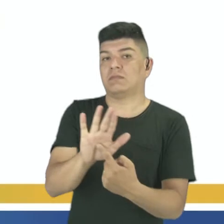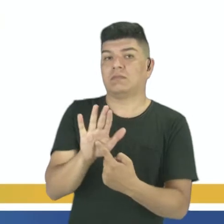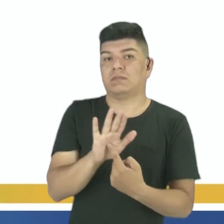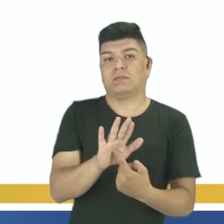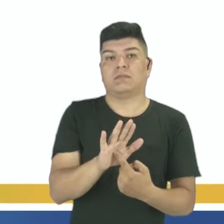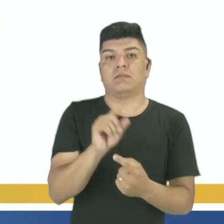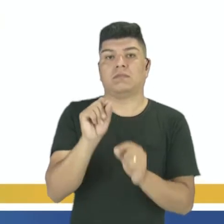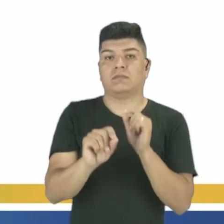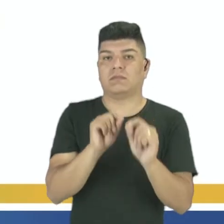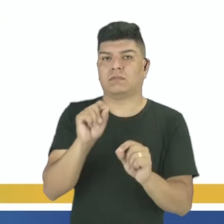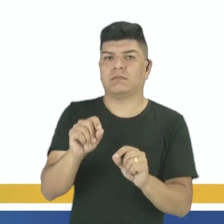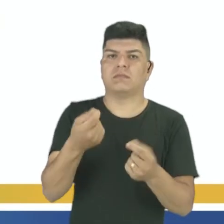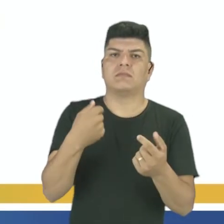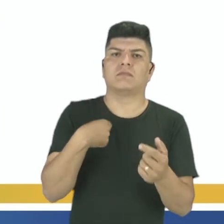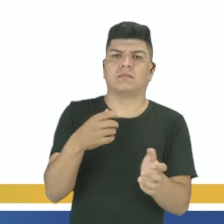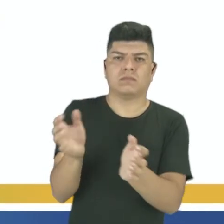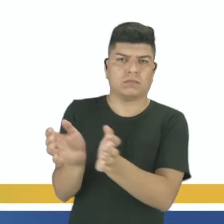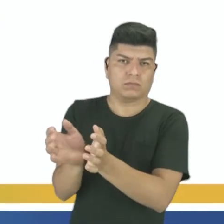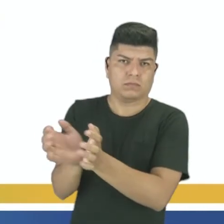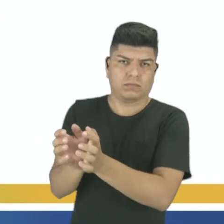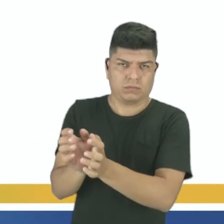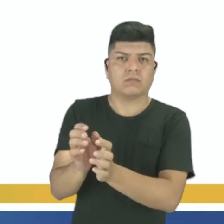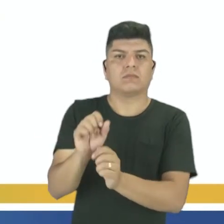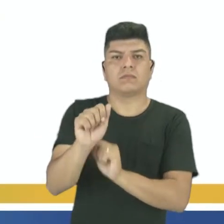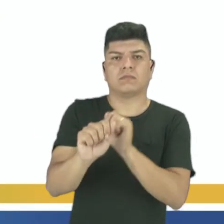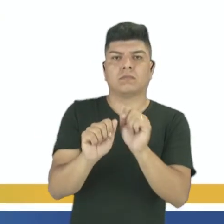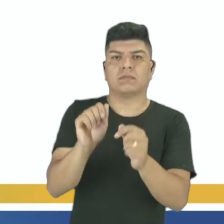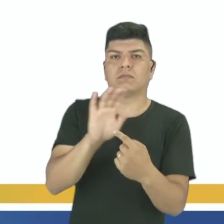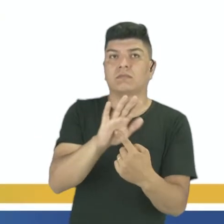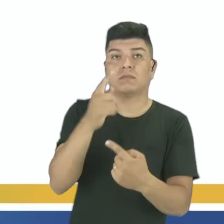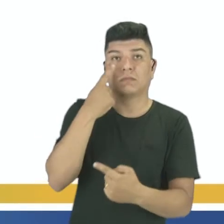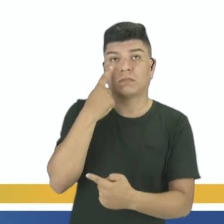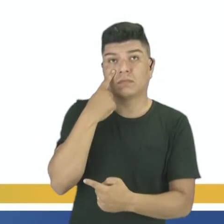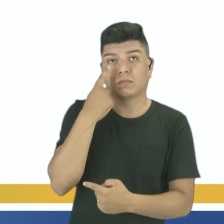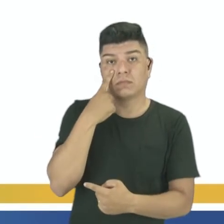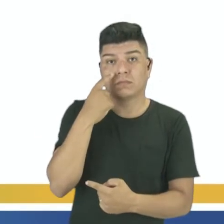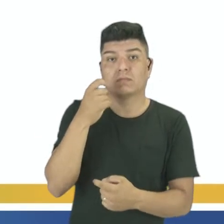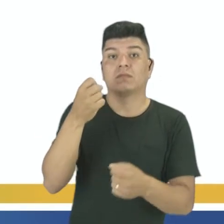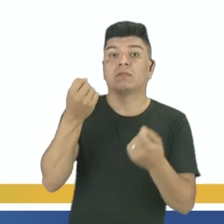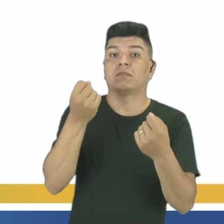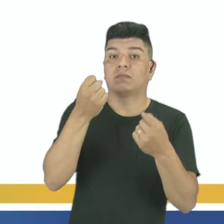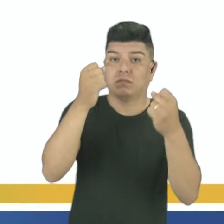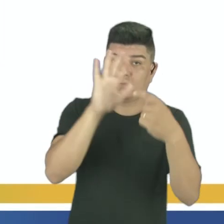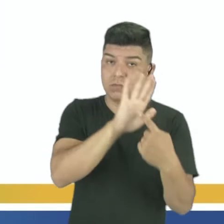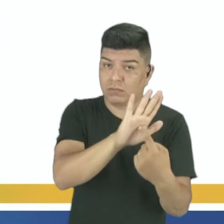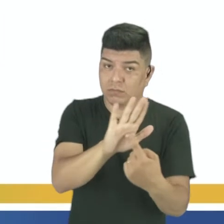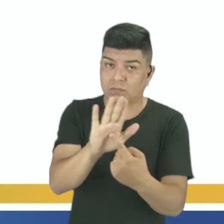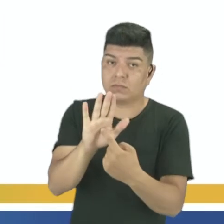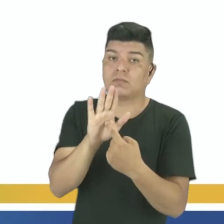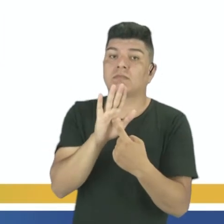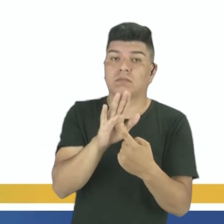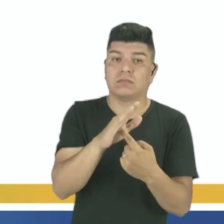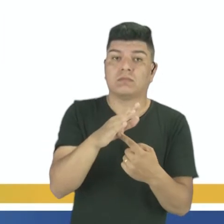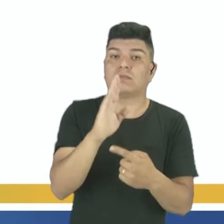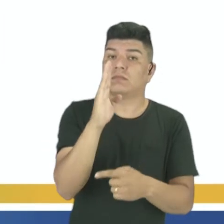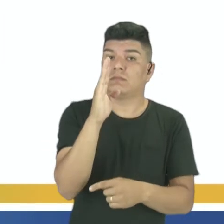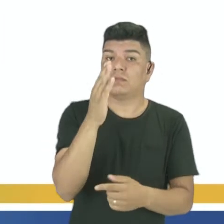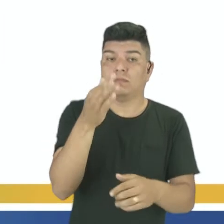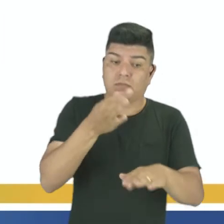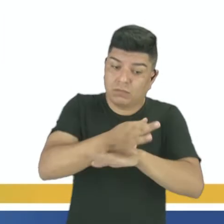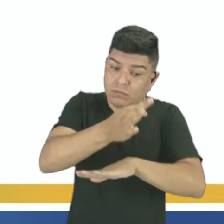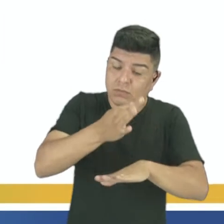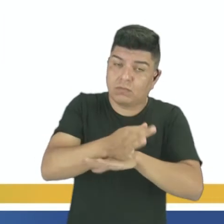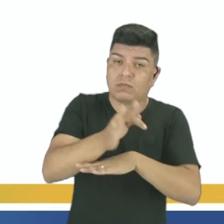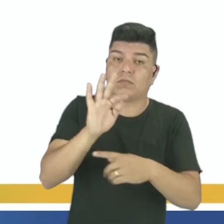um apontamento de órgãos das Nações Unidas, como você vê aí, ele abordando, mostrando essa questão dos fake news.